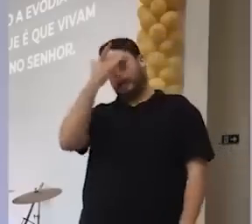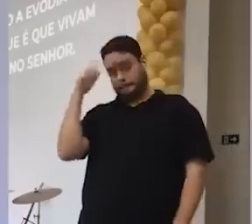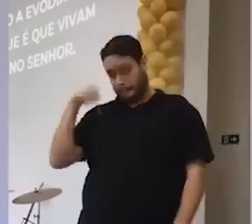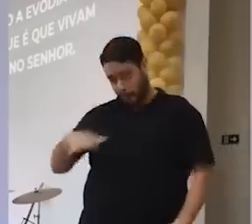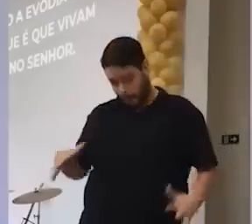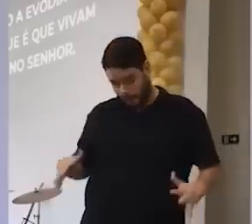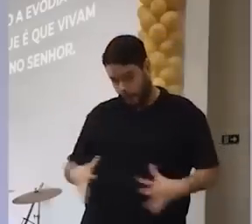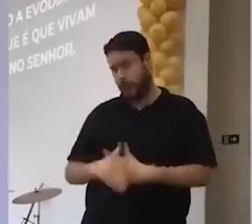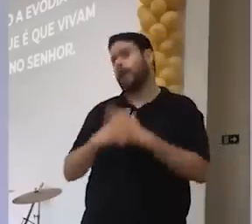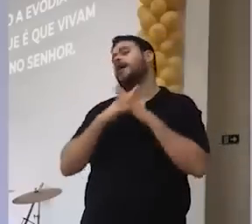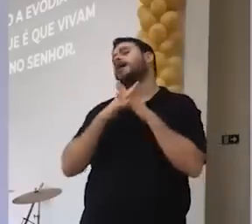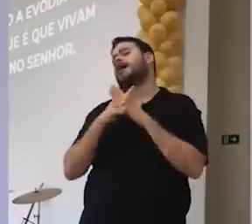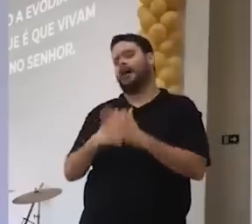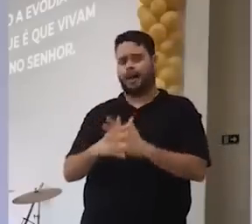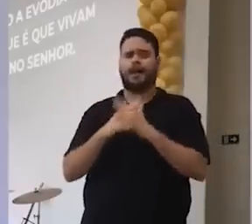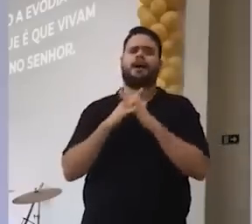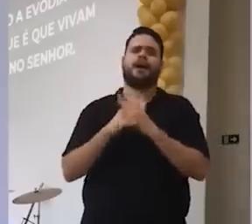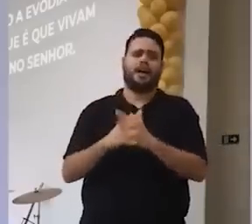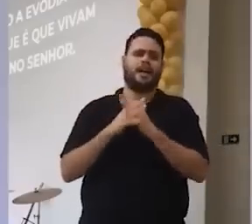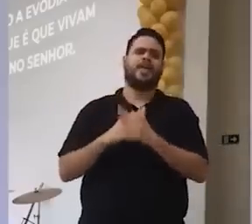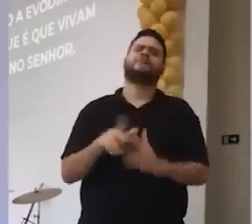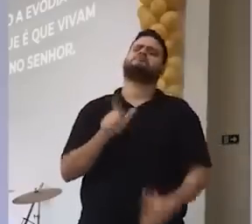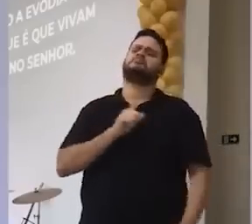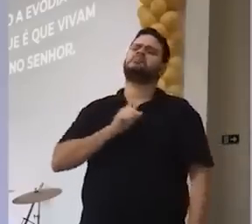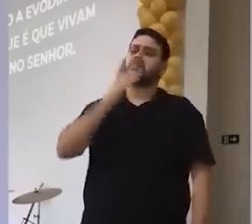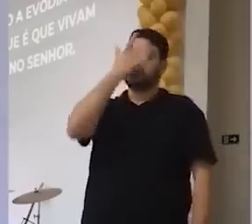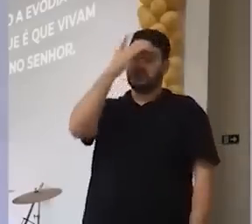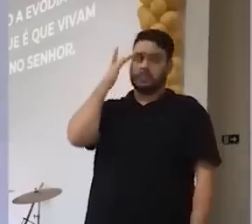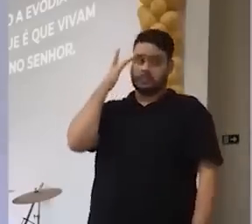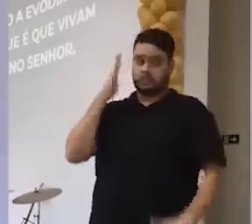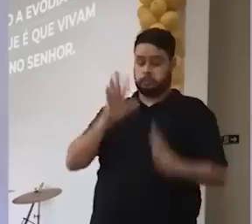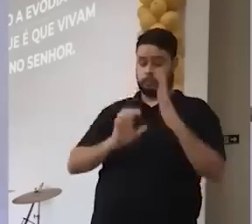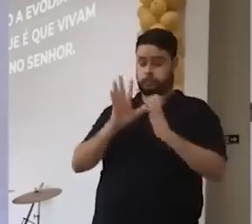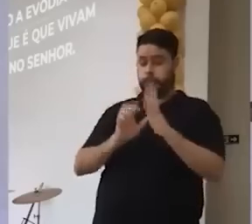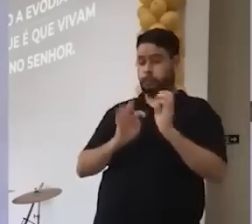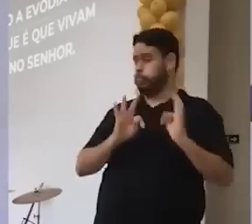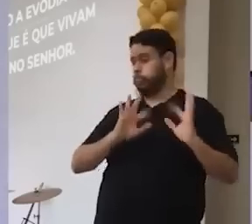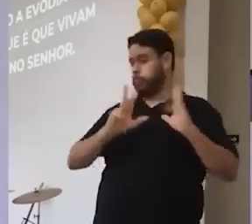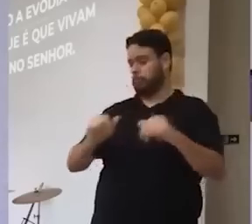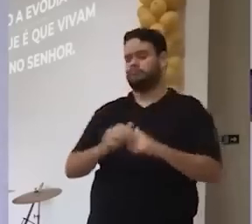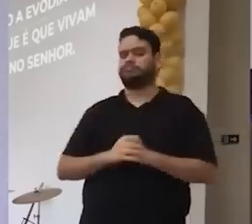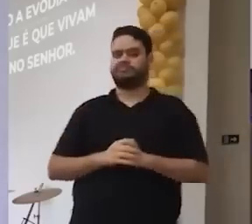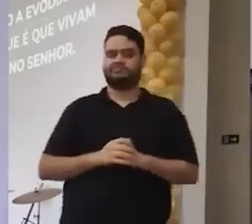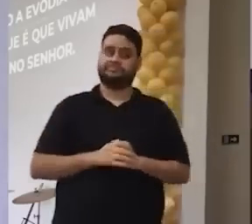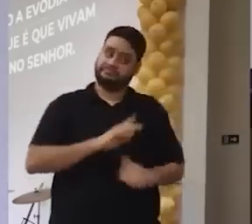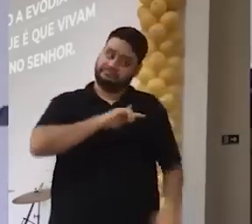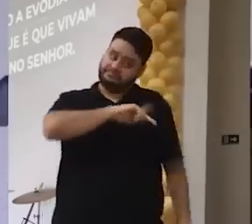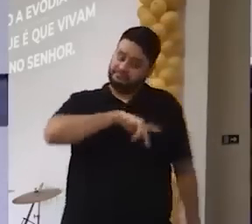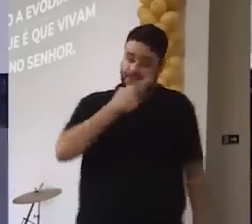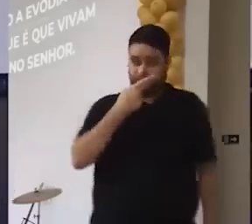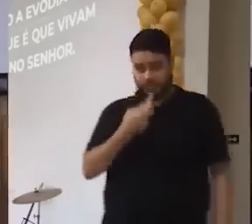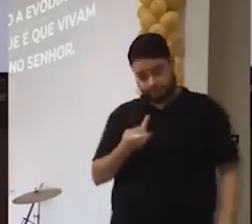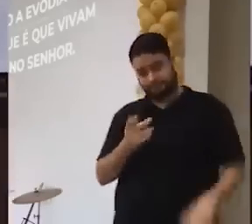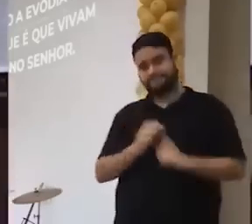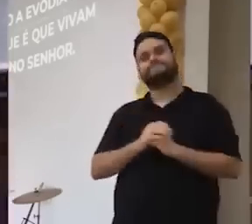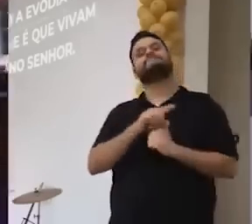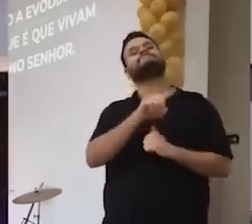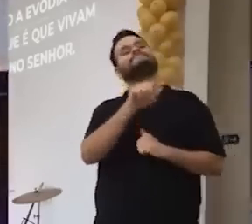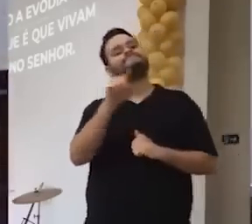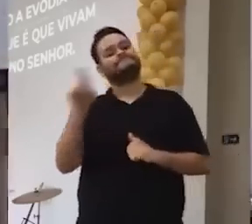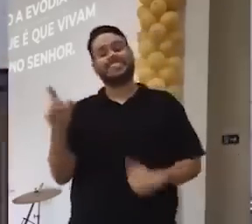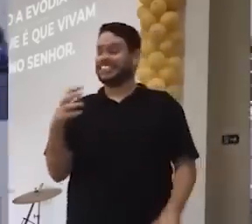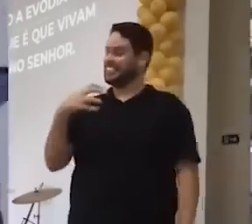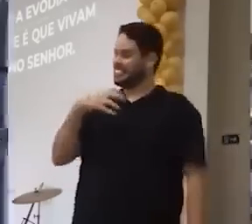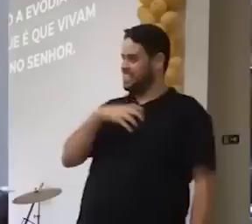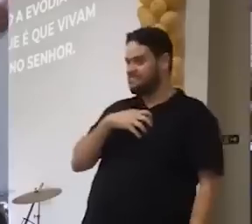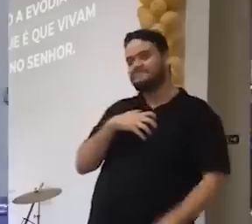que dá azia em copo de bicarbonato, Paulo. Aí Paulo diz assim: então tende em vós o mesmo sentimento